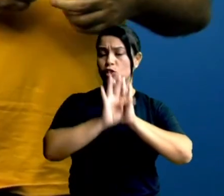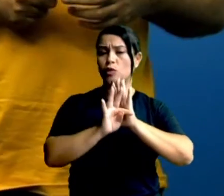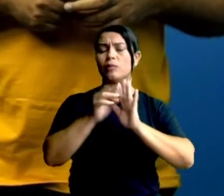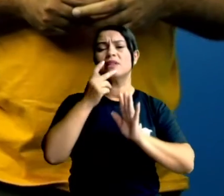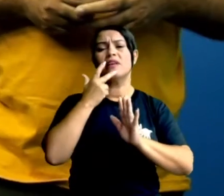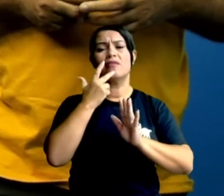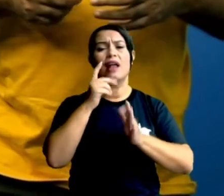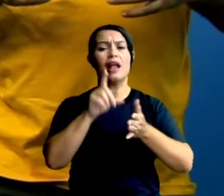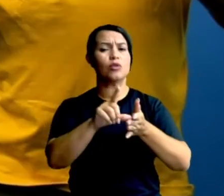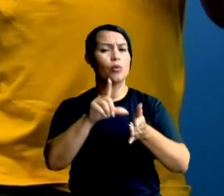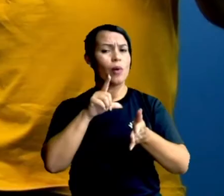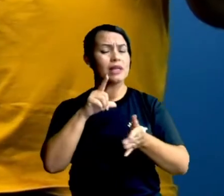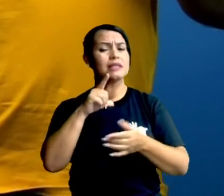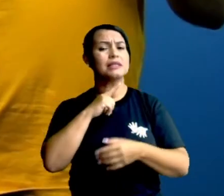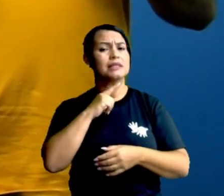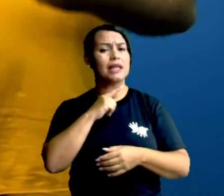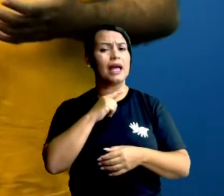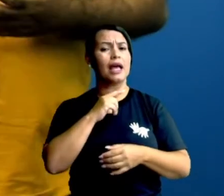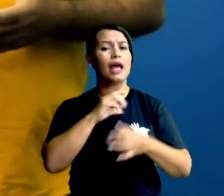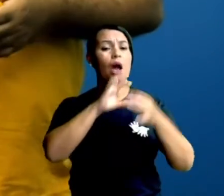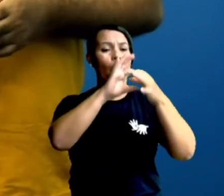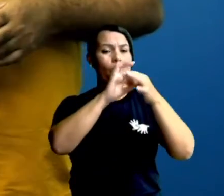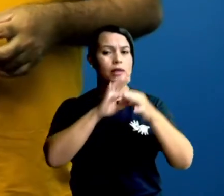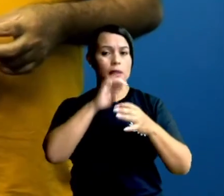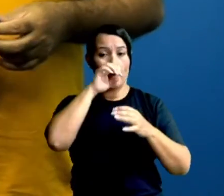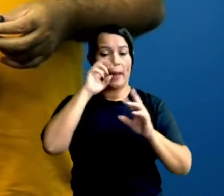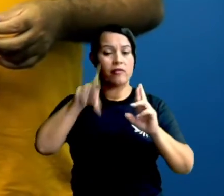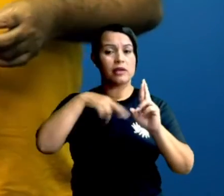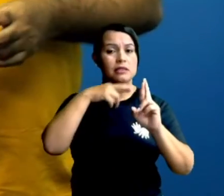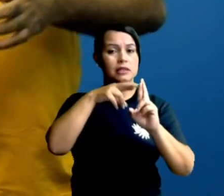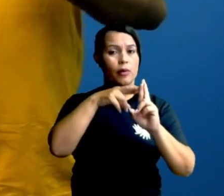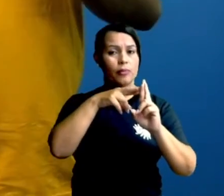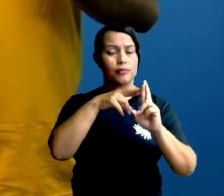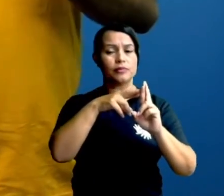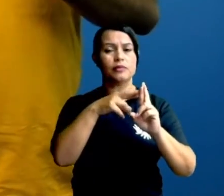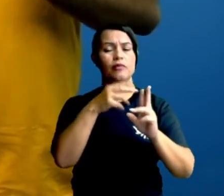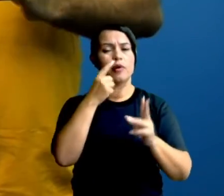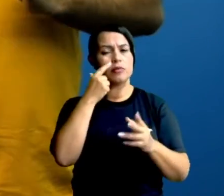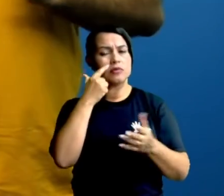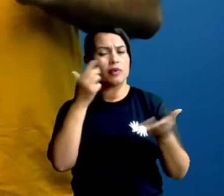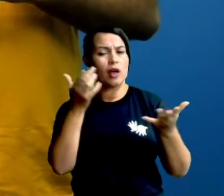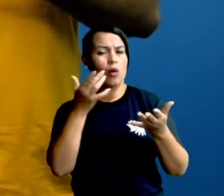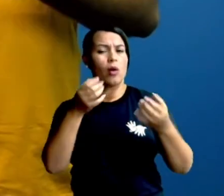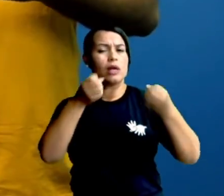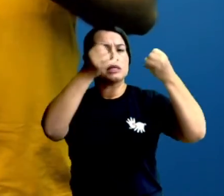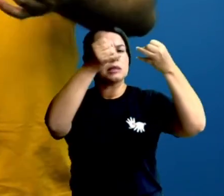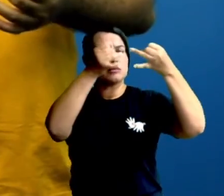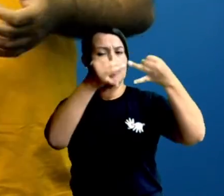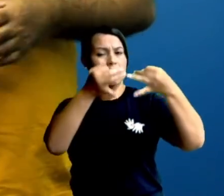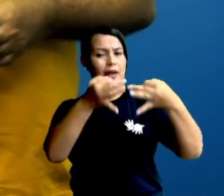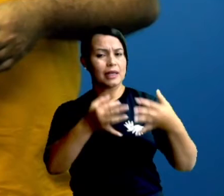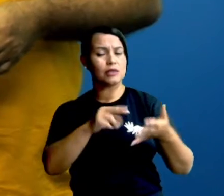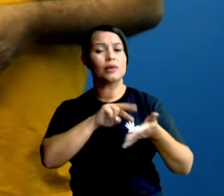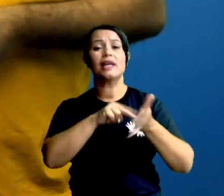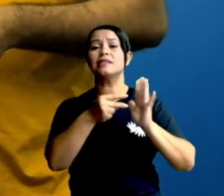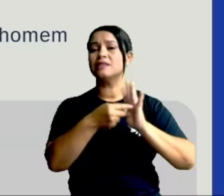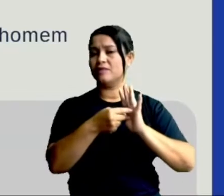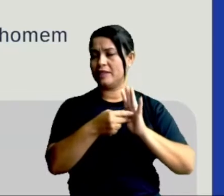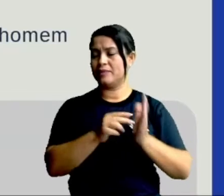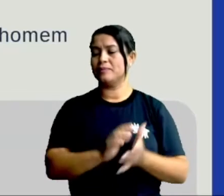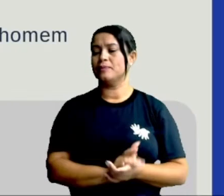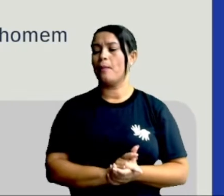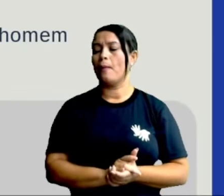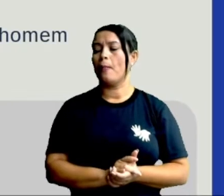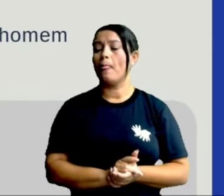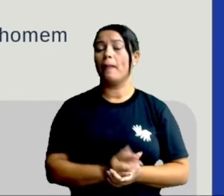Como eu falei, existe a coesão referencial. Então, vamos destrinchar o que vem a ser esse tipo de coesão